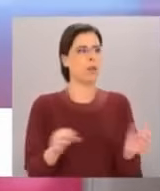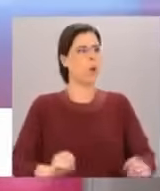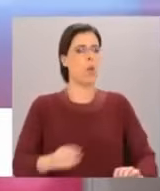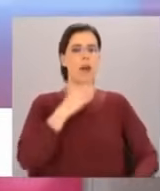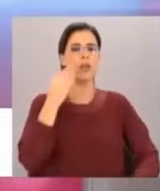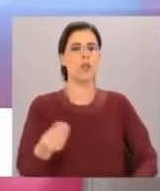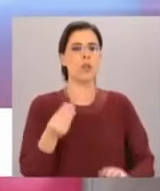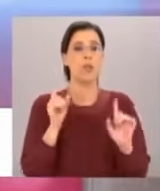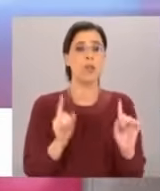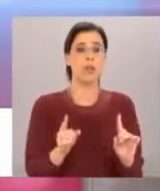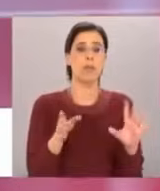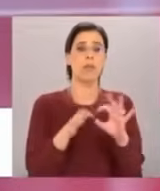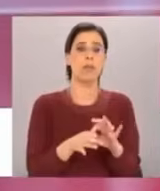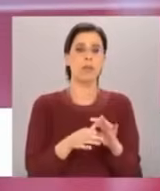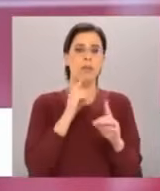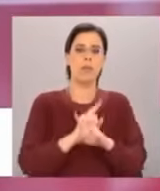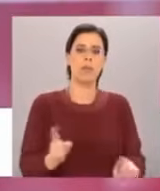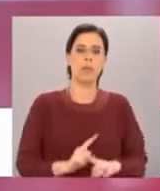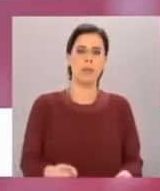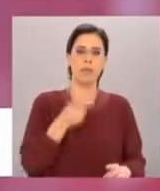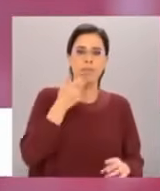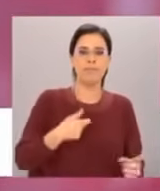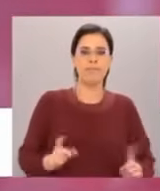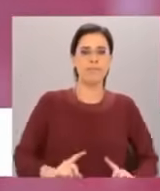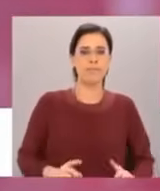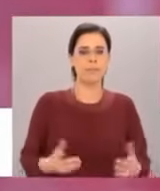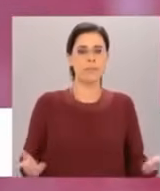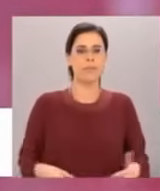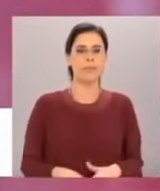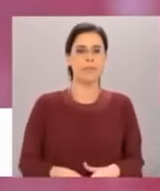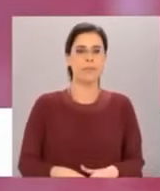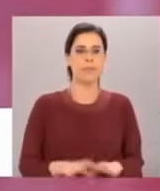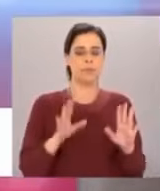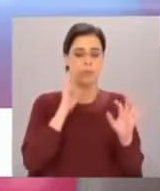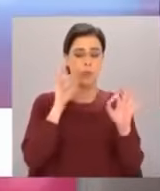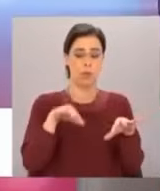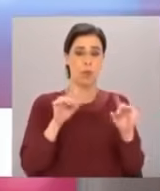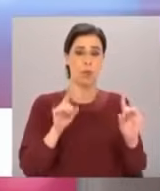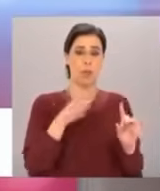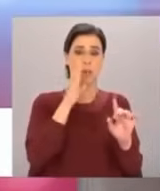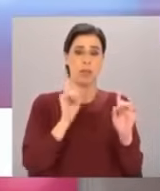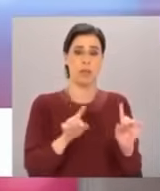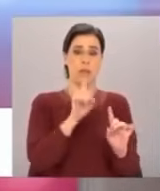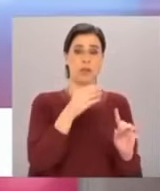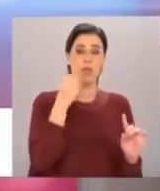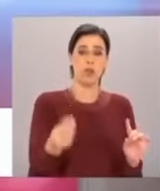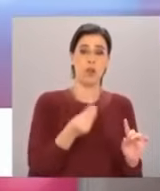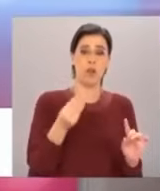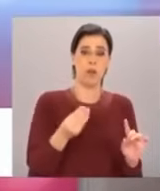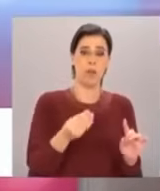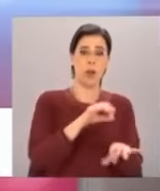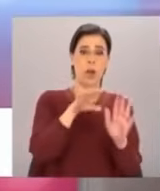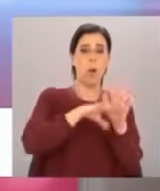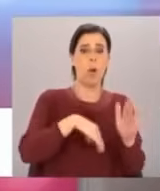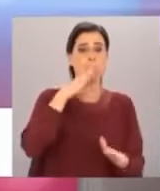jovens levantem em relação ao profissionalismo que acabou por não responder a esta relação às só concluir e é só dizer esta questão são jovens mesmo